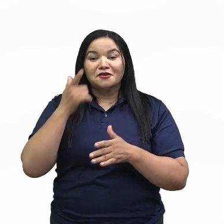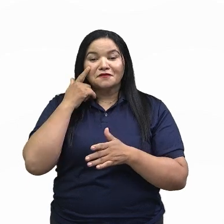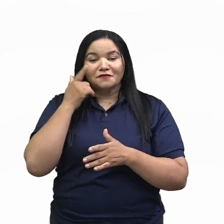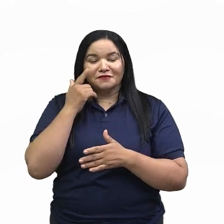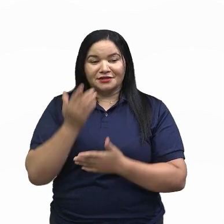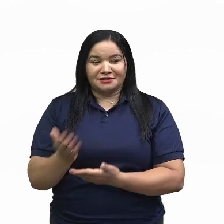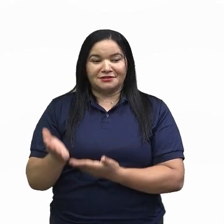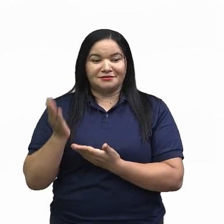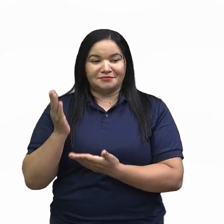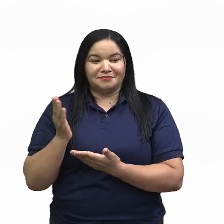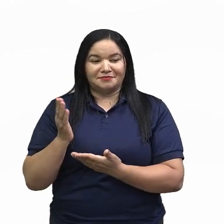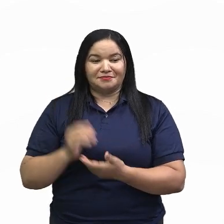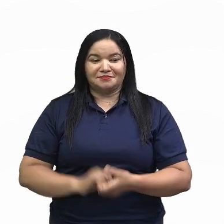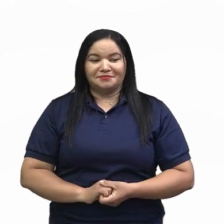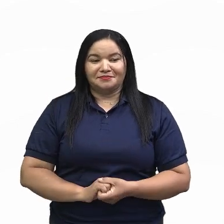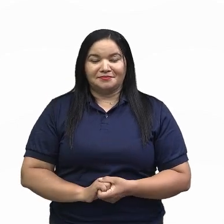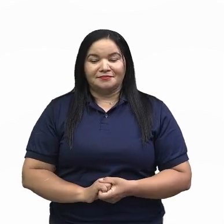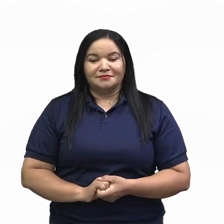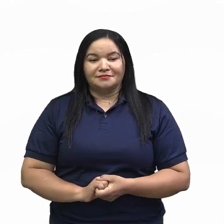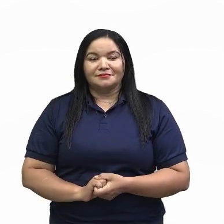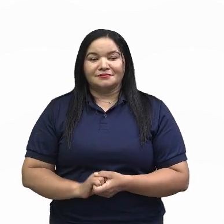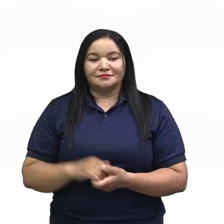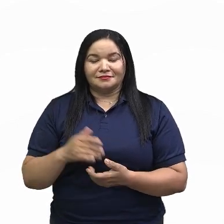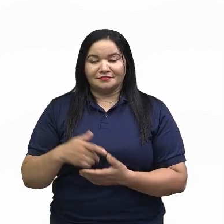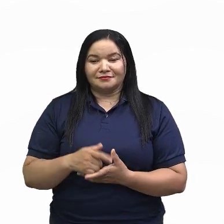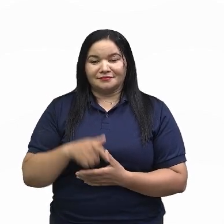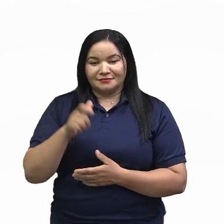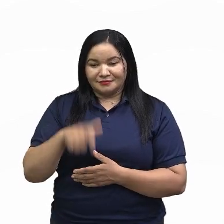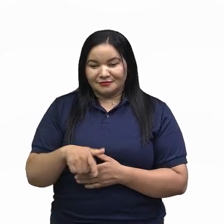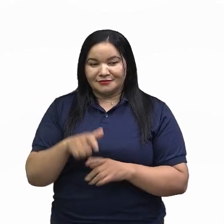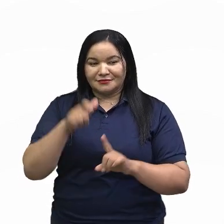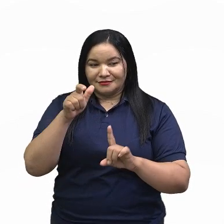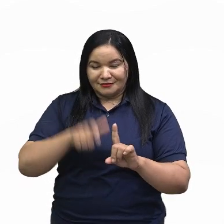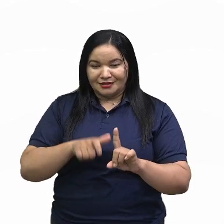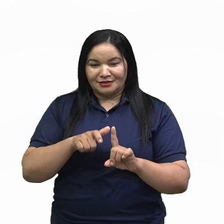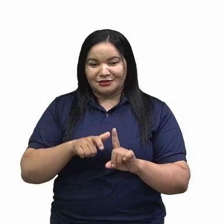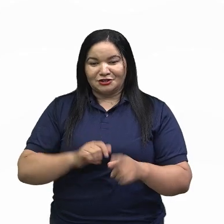sua telinha, uma representação dele.